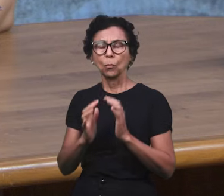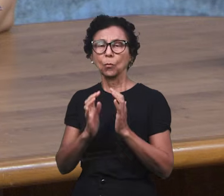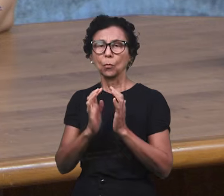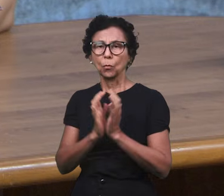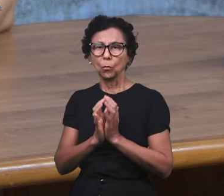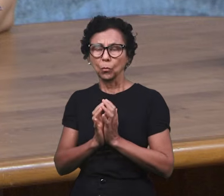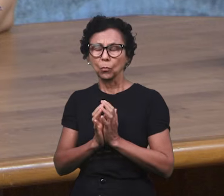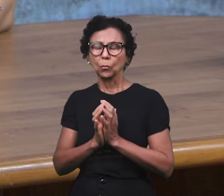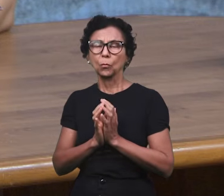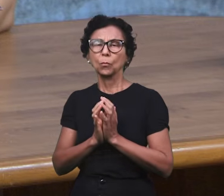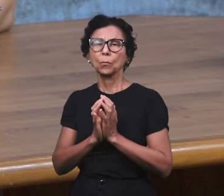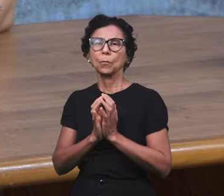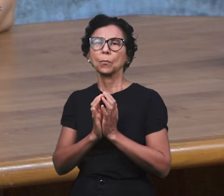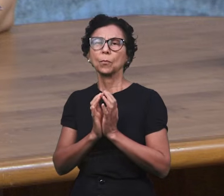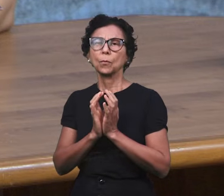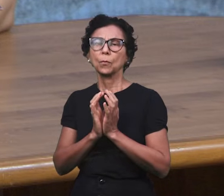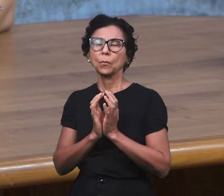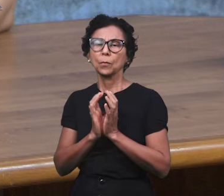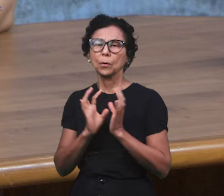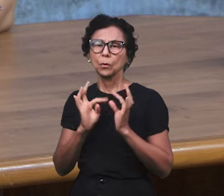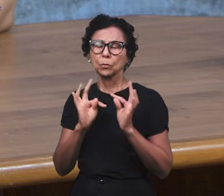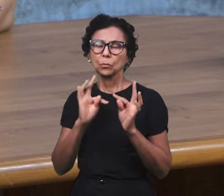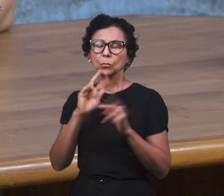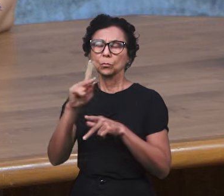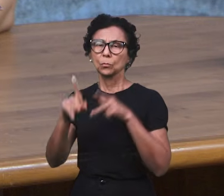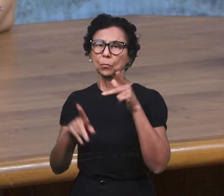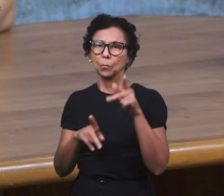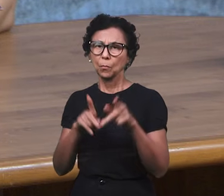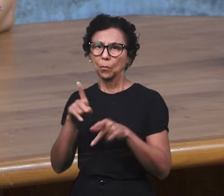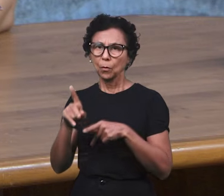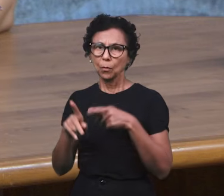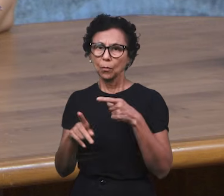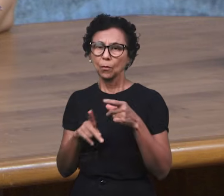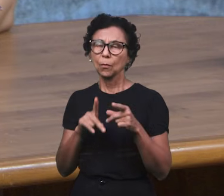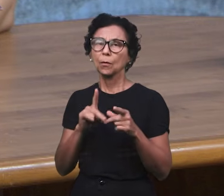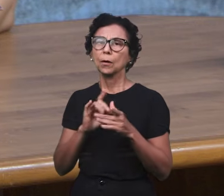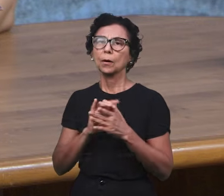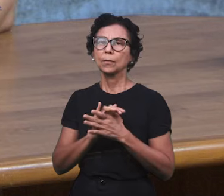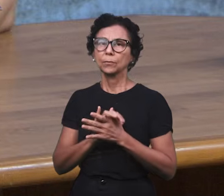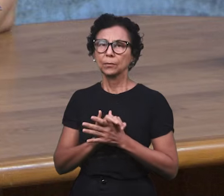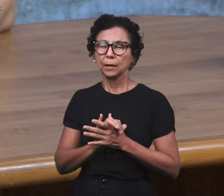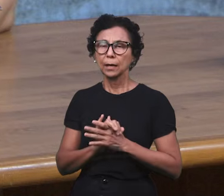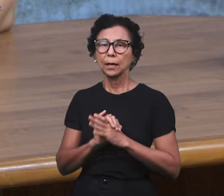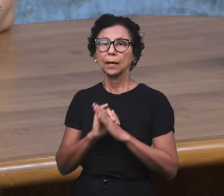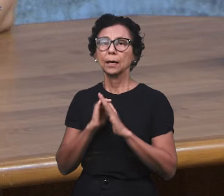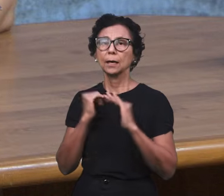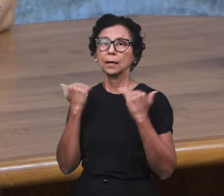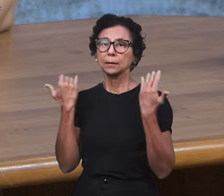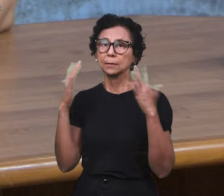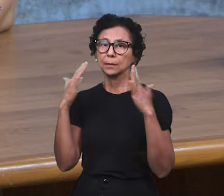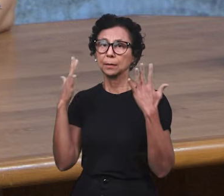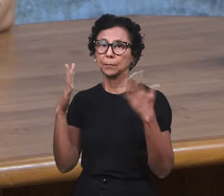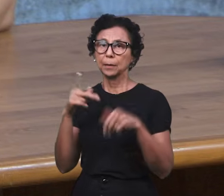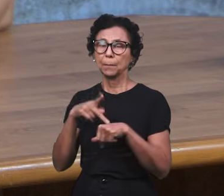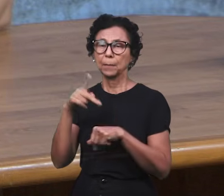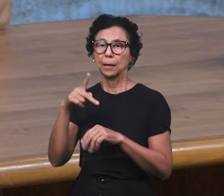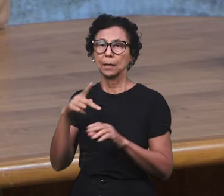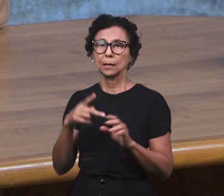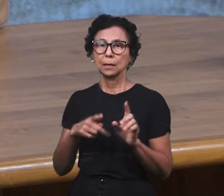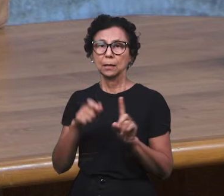com toda a congregação em Jerusalém para celebrarem a Páscoa no segundo